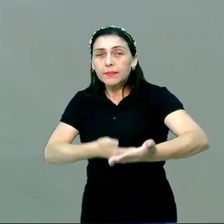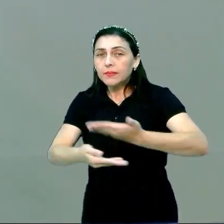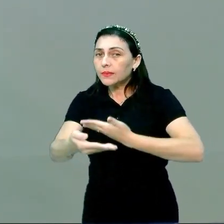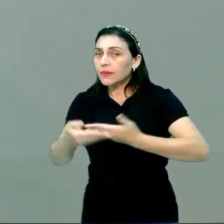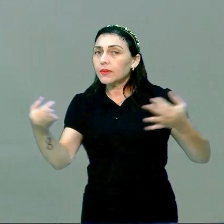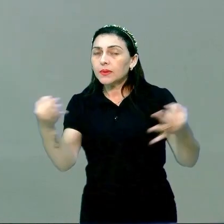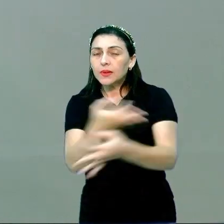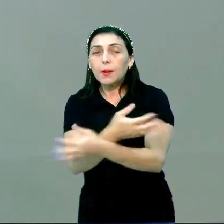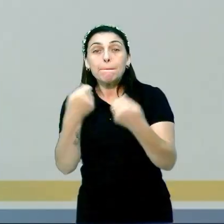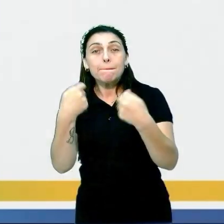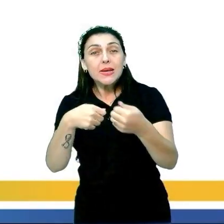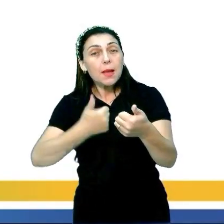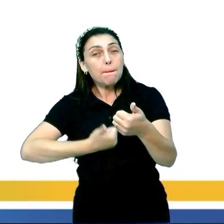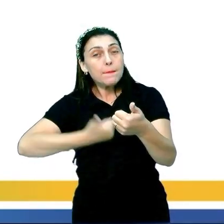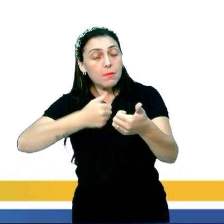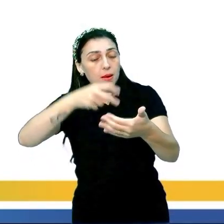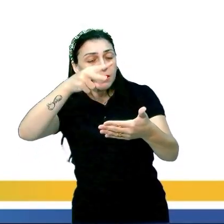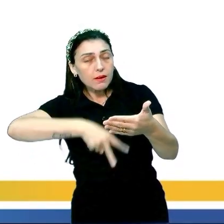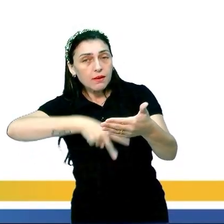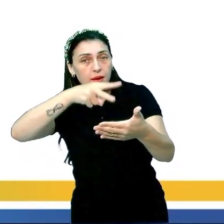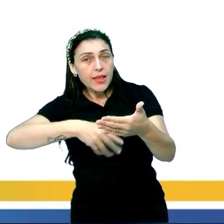chegar a essa conclusão, tá?